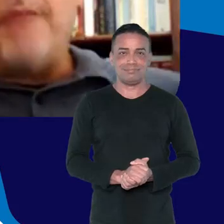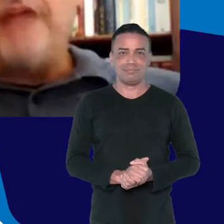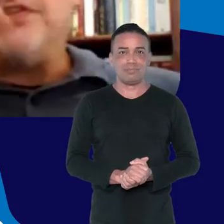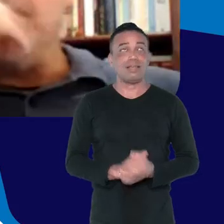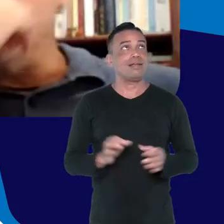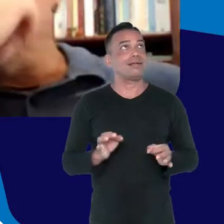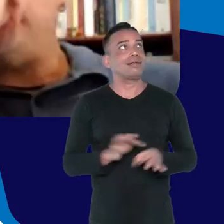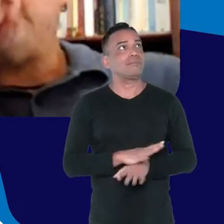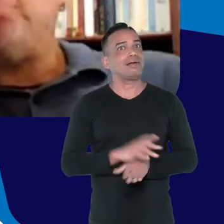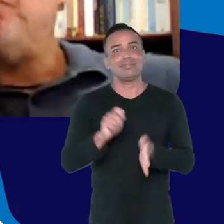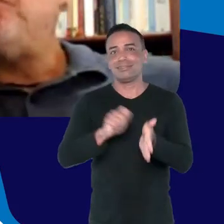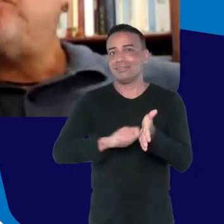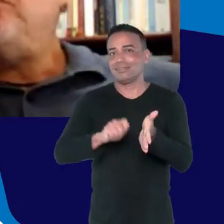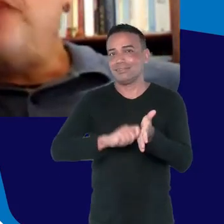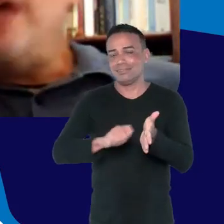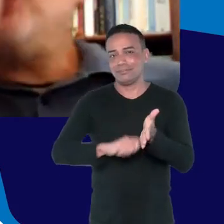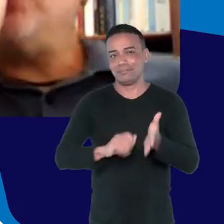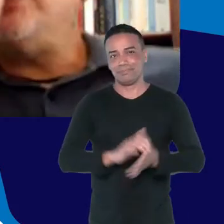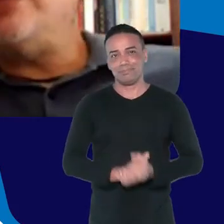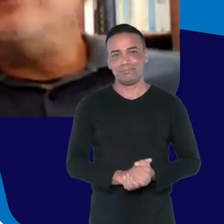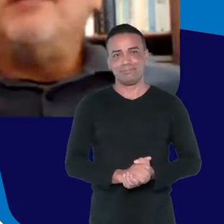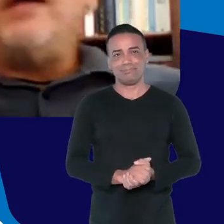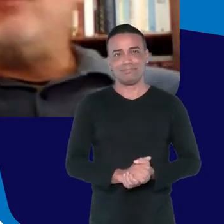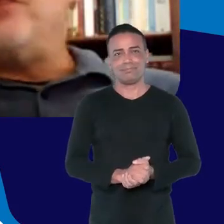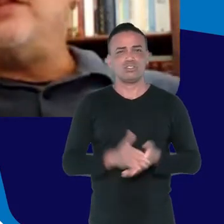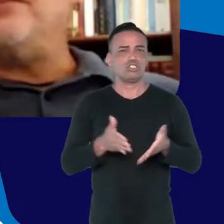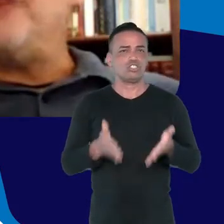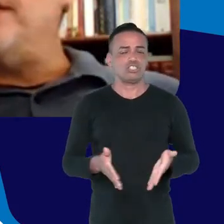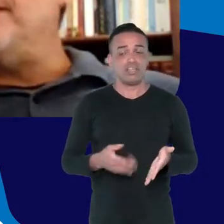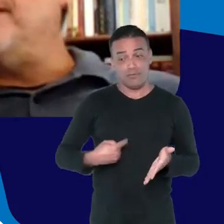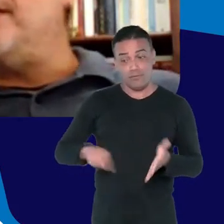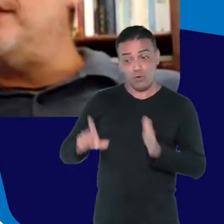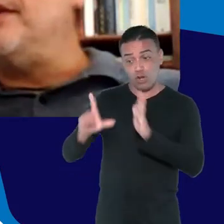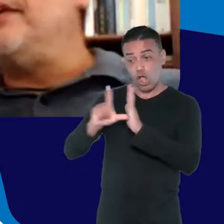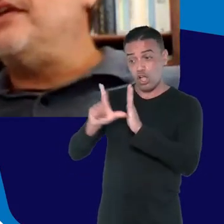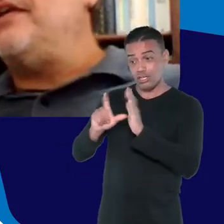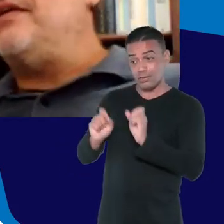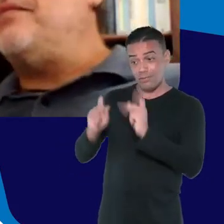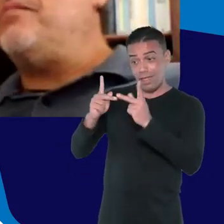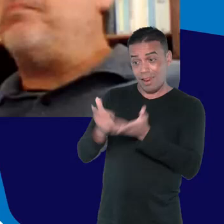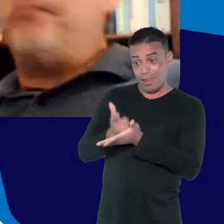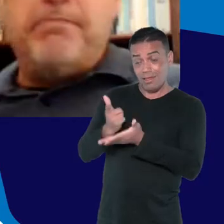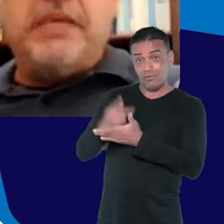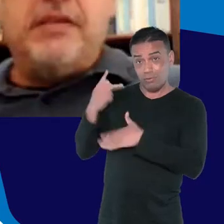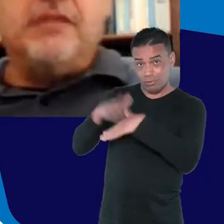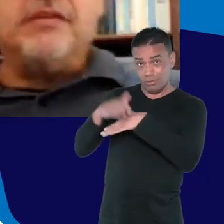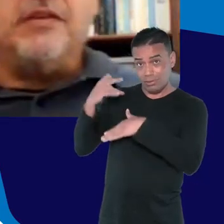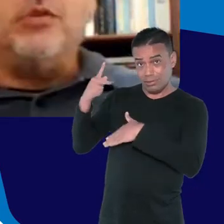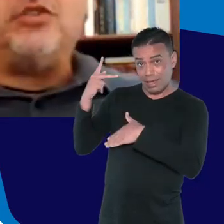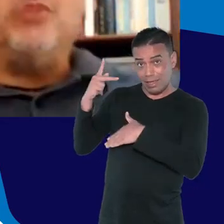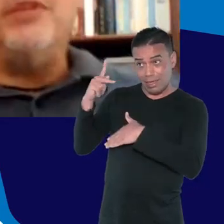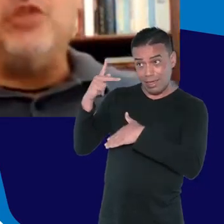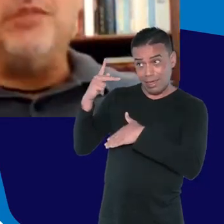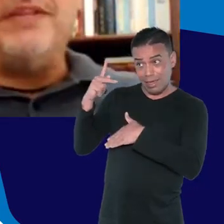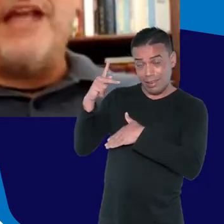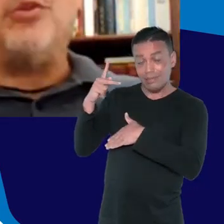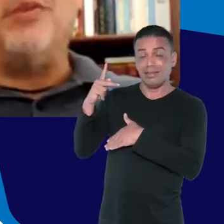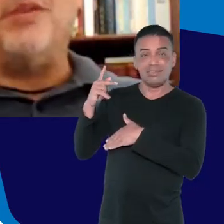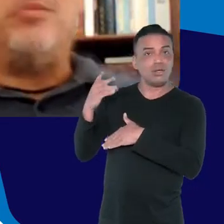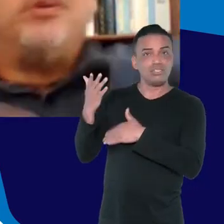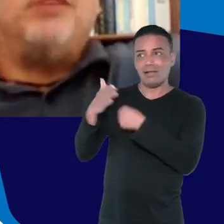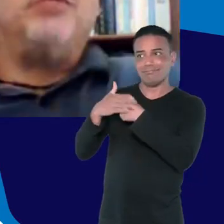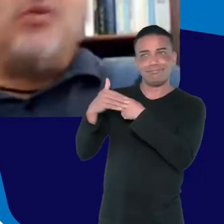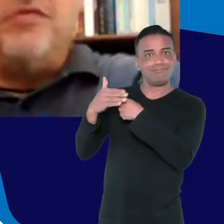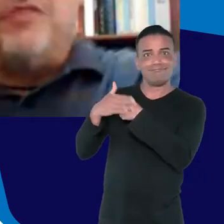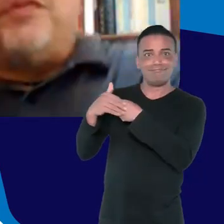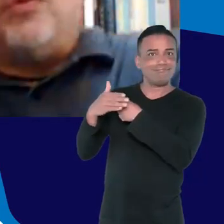Tinha acabado de escrever. Aí cheguei, aí fui na livraria dele. Para mim, eu já tinha uma intimidade com